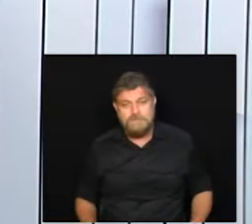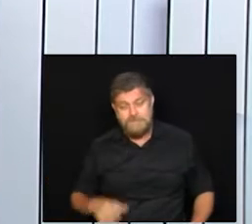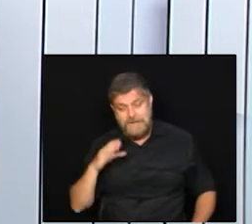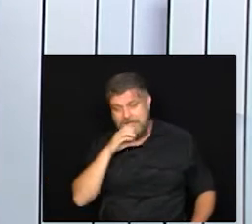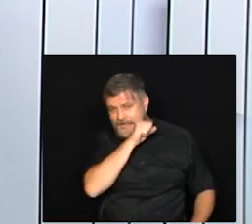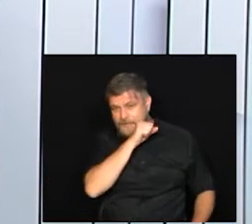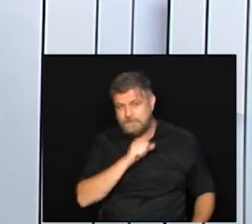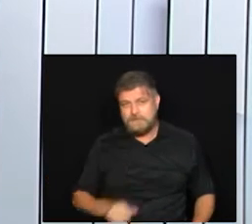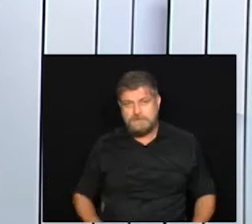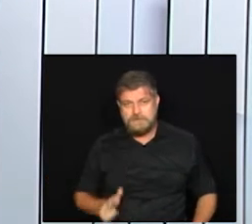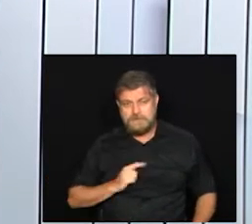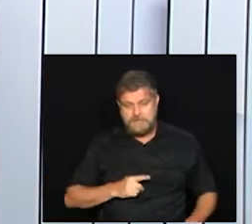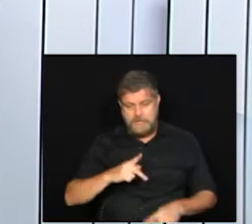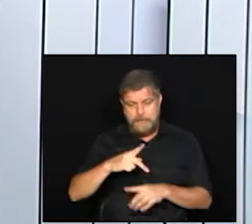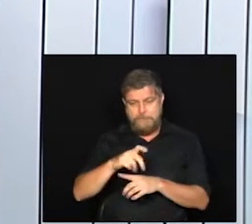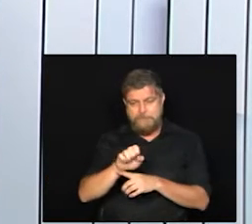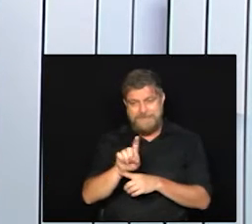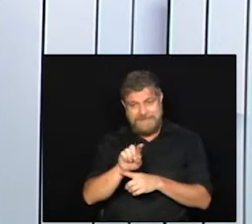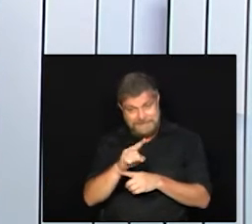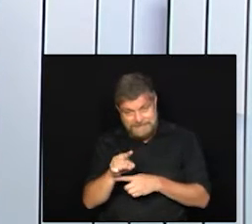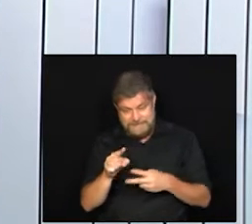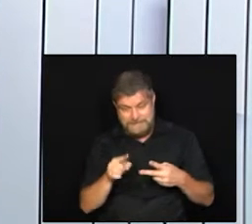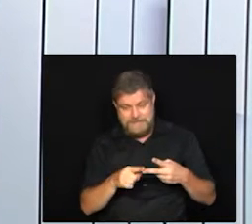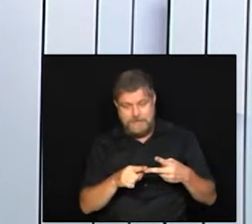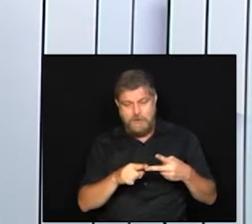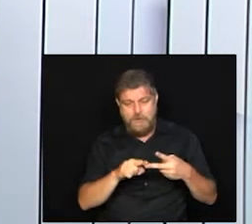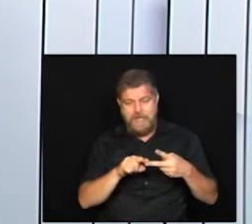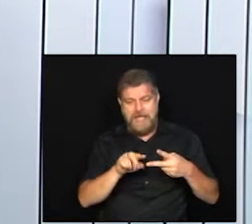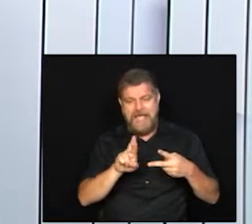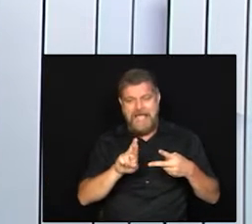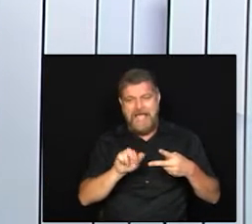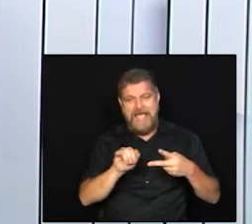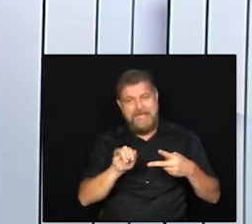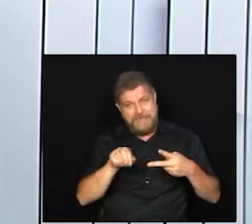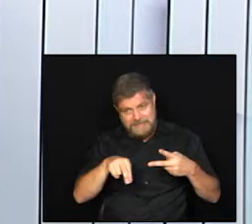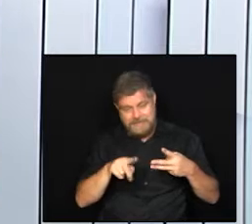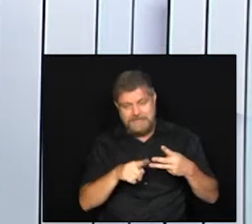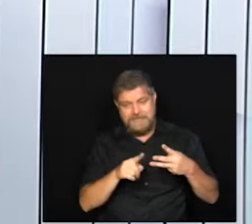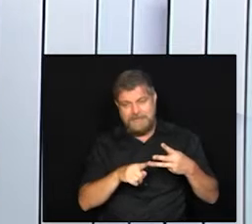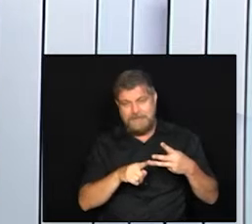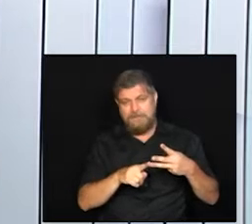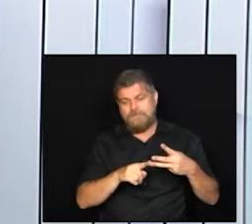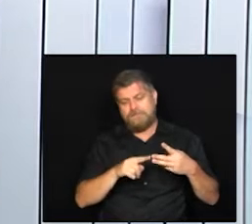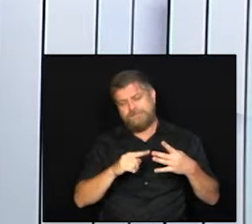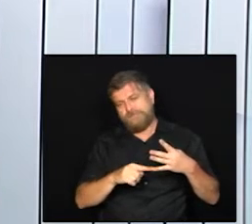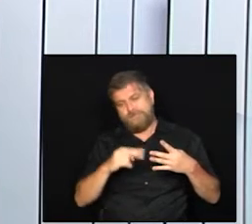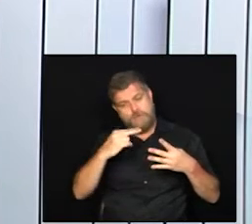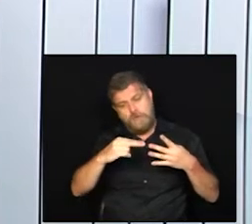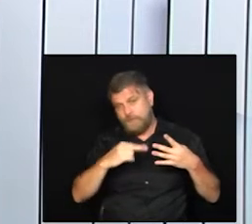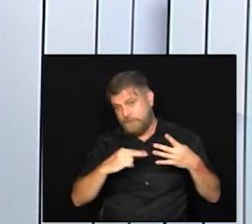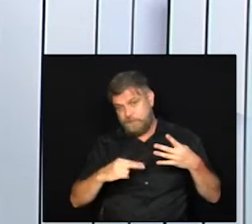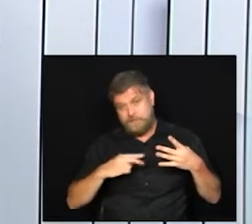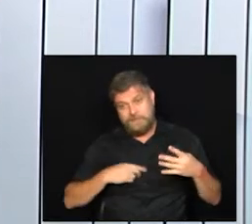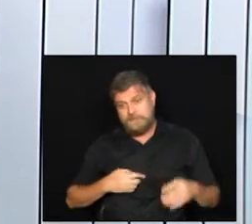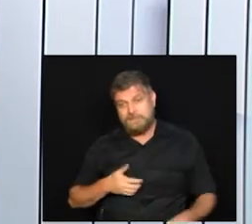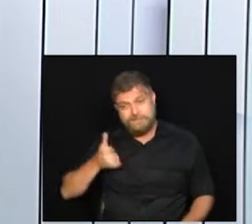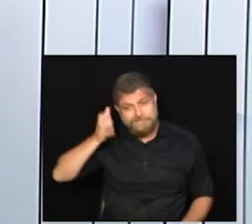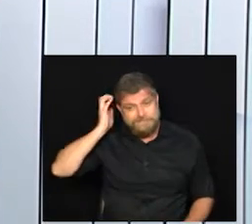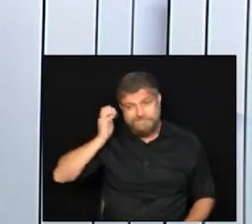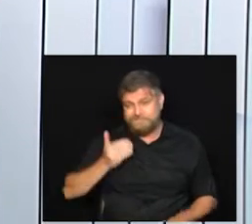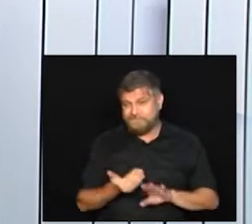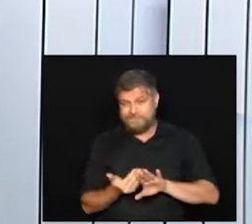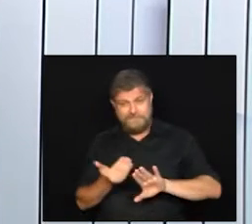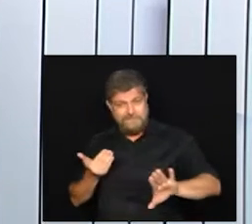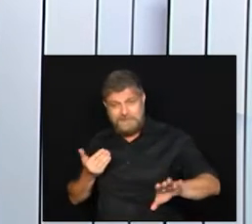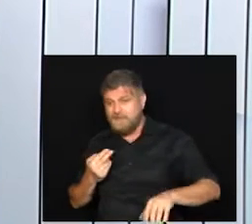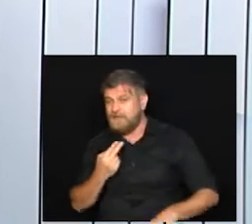Então, Pedrão, Ryan, Barreto e Camilo estão fora deste confronto contra o Santo André, estão fora